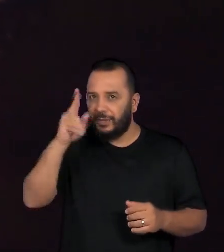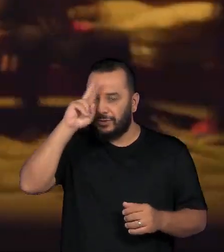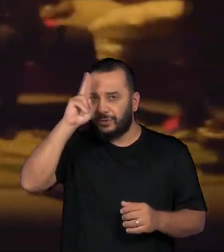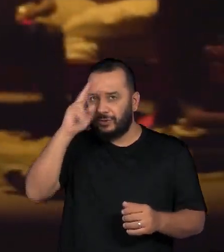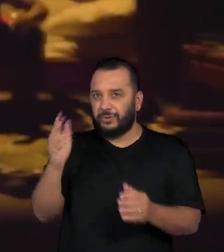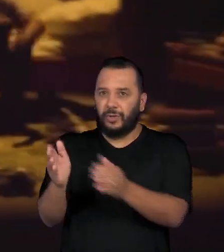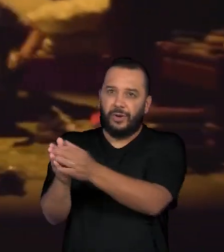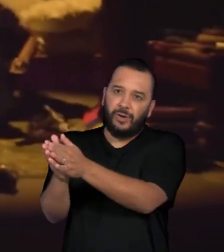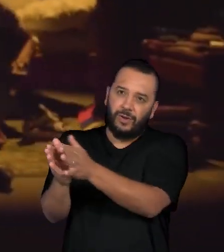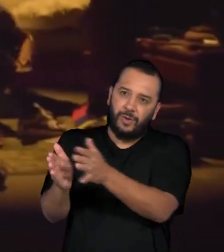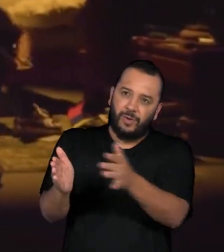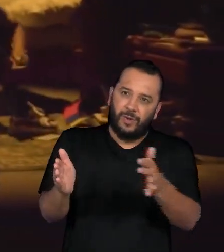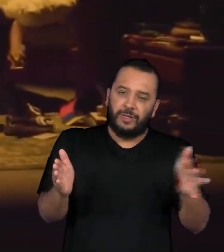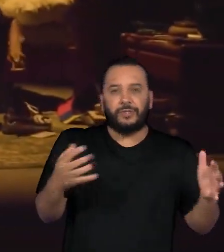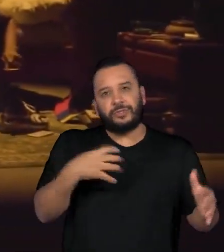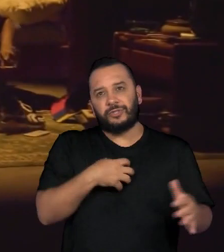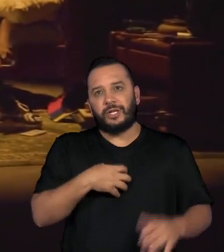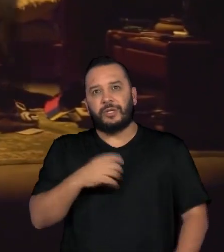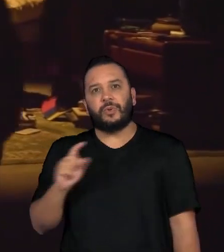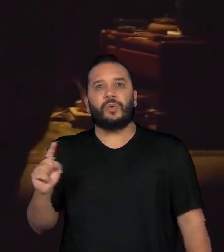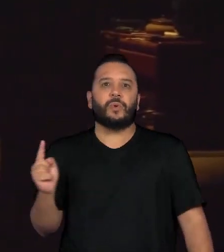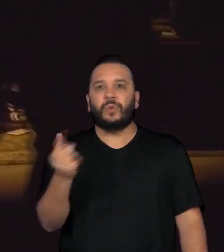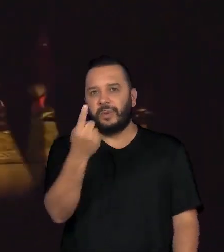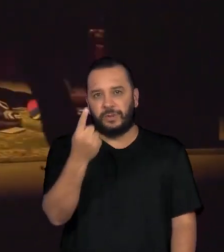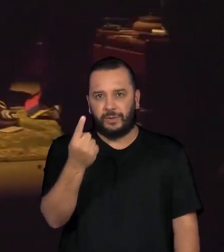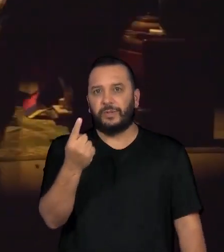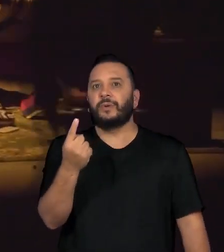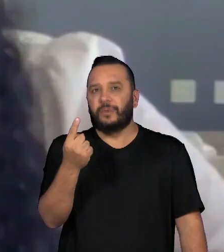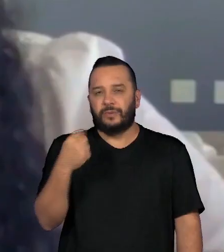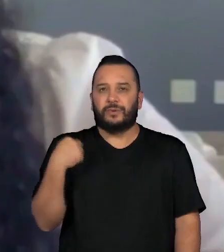linha única, né? Pra gente tentar entender um